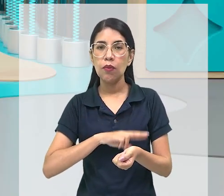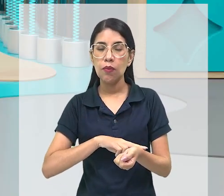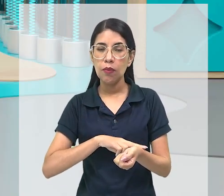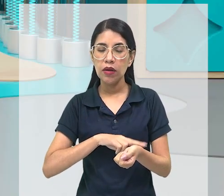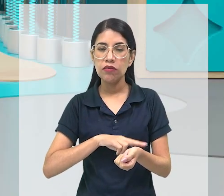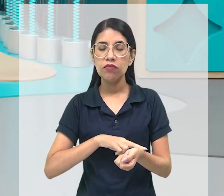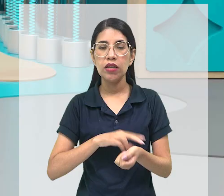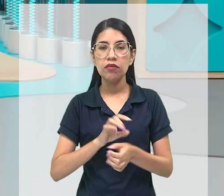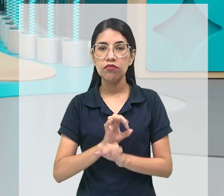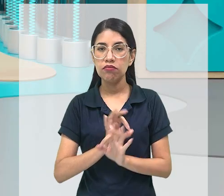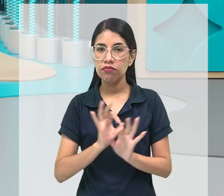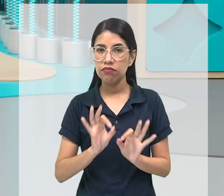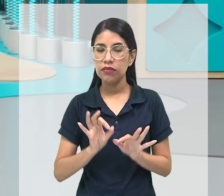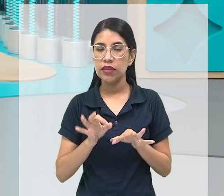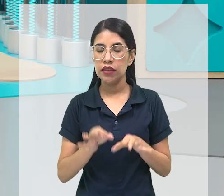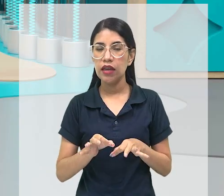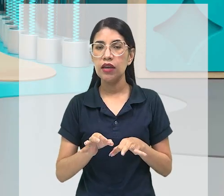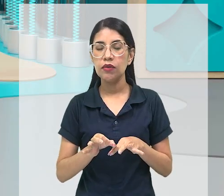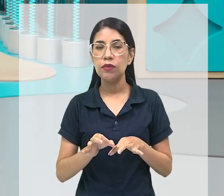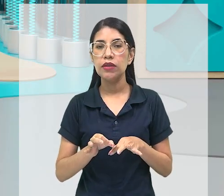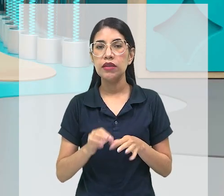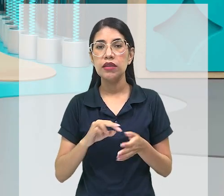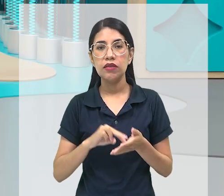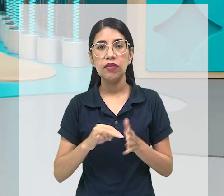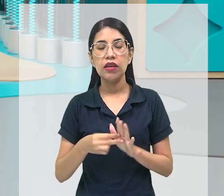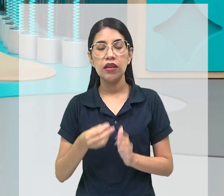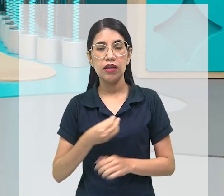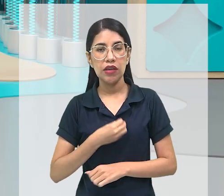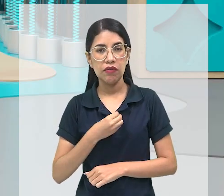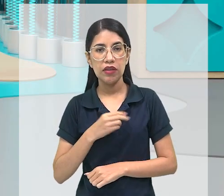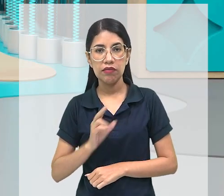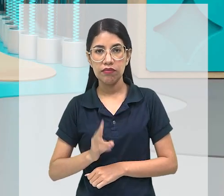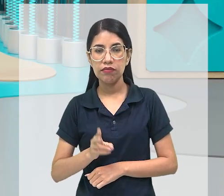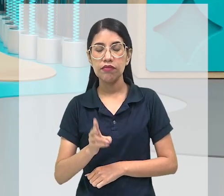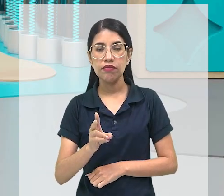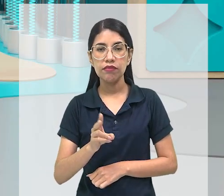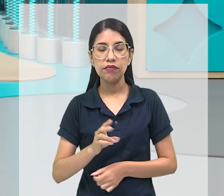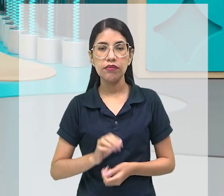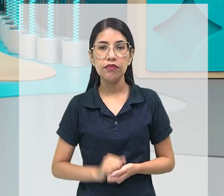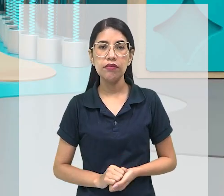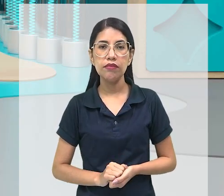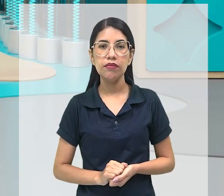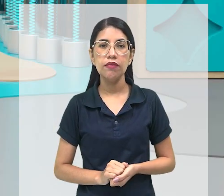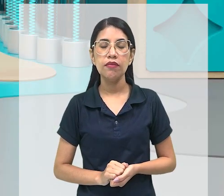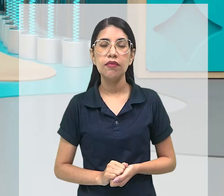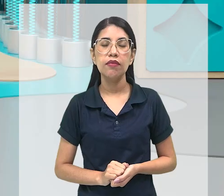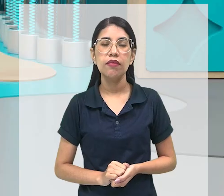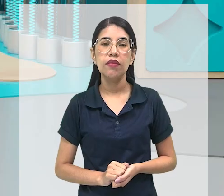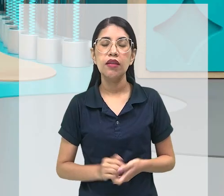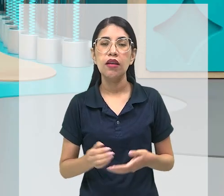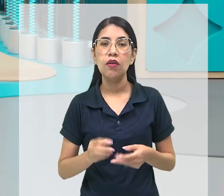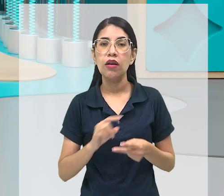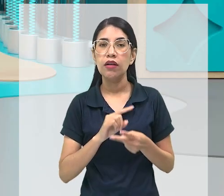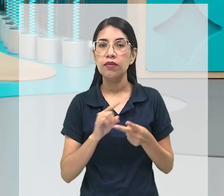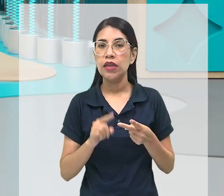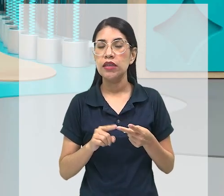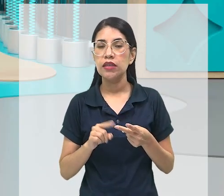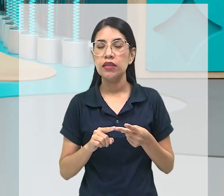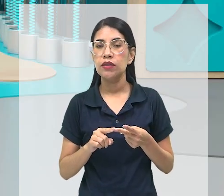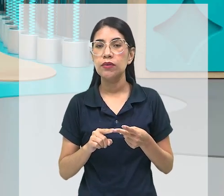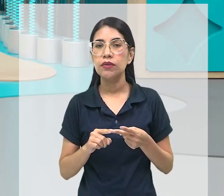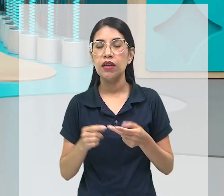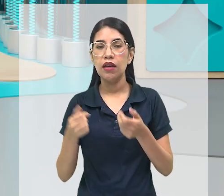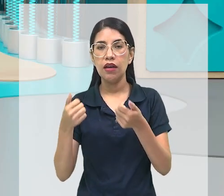cardíaco, ótimo, é sinal de que ela está viva, né? Agora vamos para a segunda parte, que é